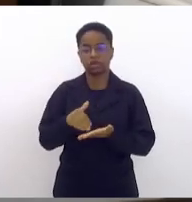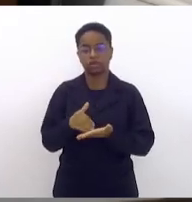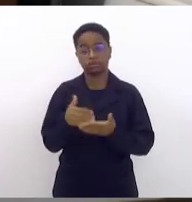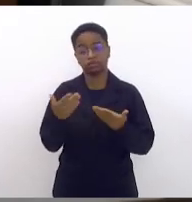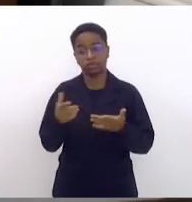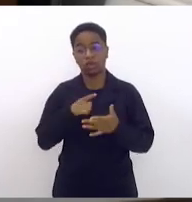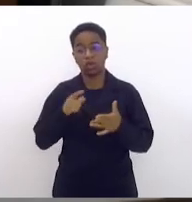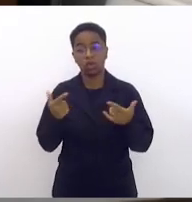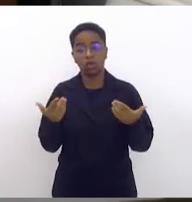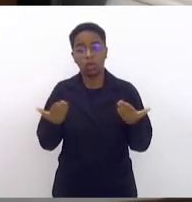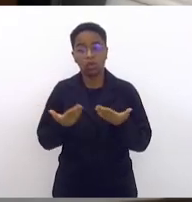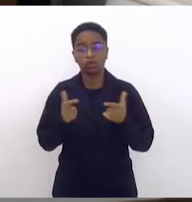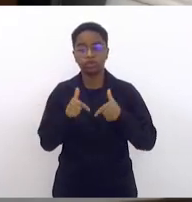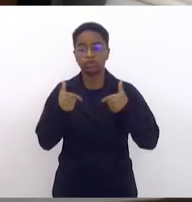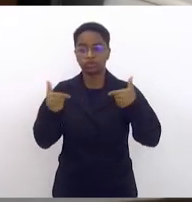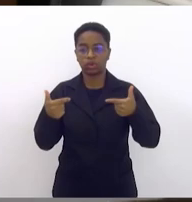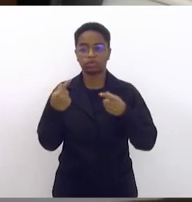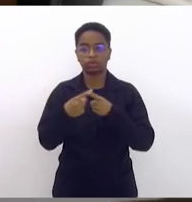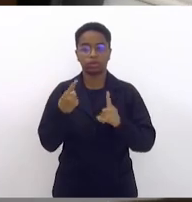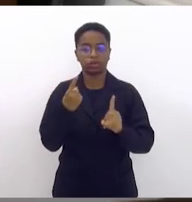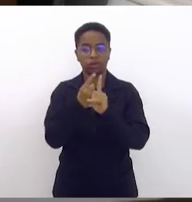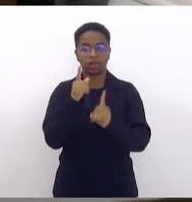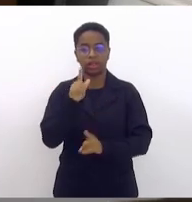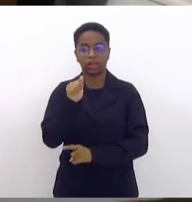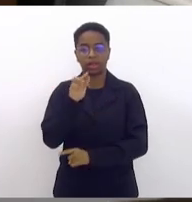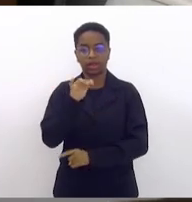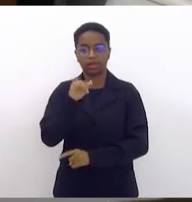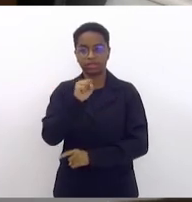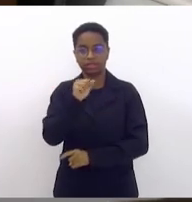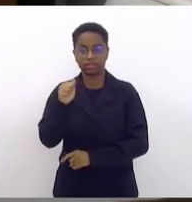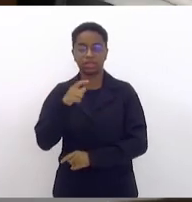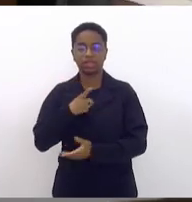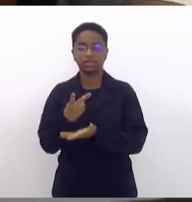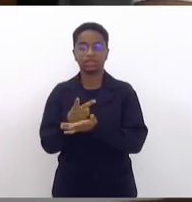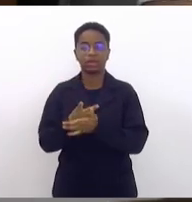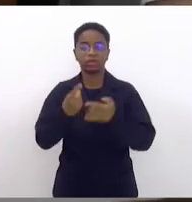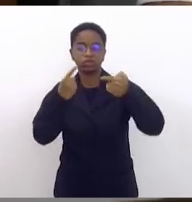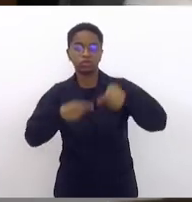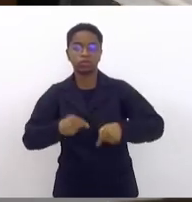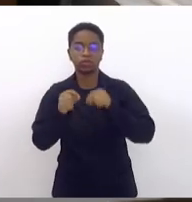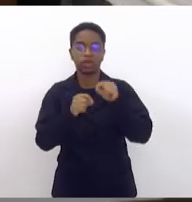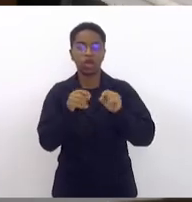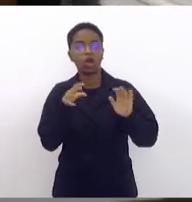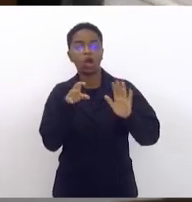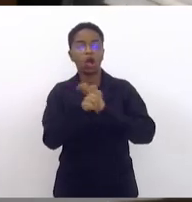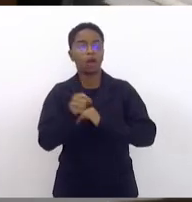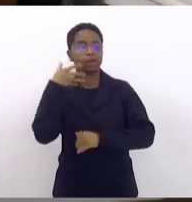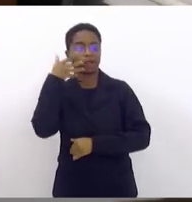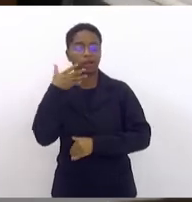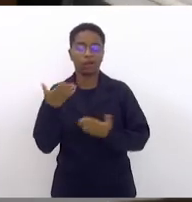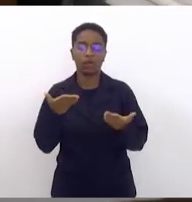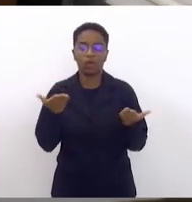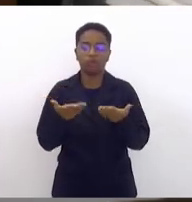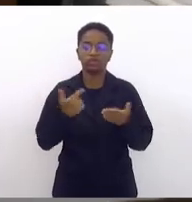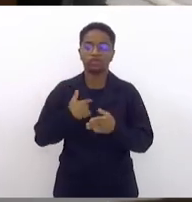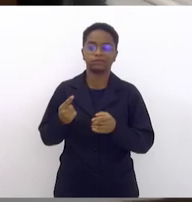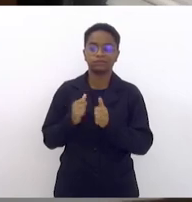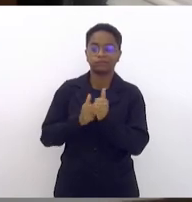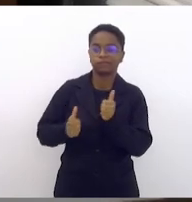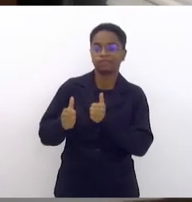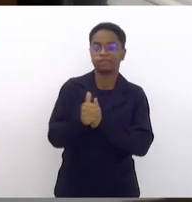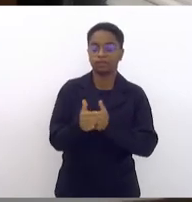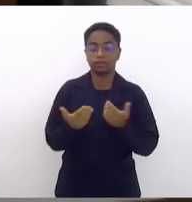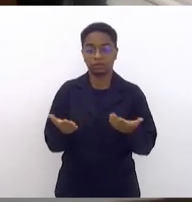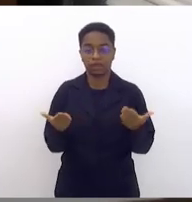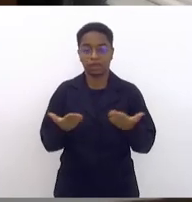sorte hoje que eu t falando antes da Larissa a gente sempre a gente tem uma disputa que um roua a fala do outro então hoje hoje é minha vez a gente tem hoje